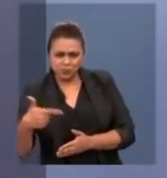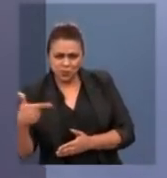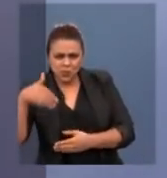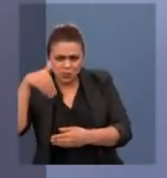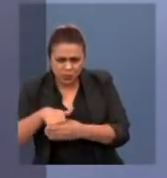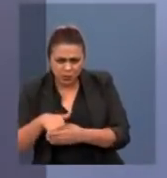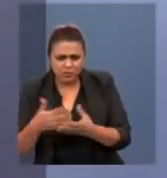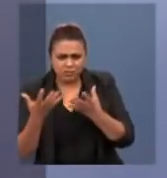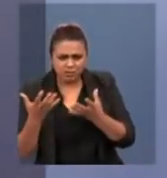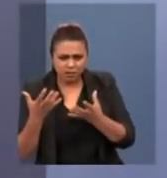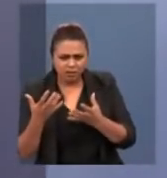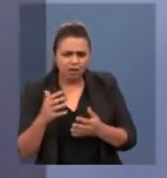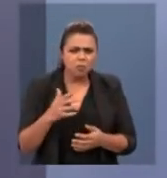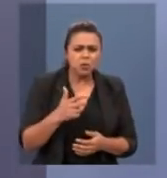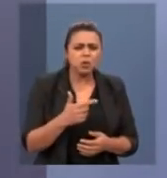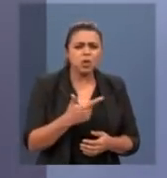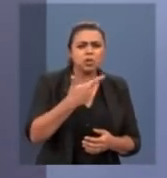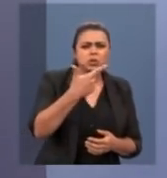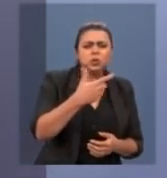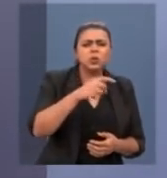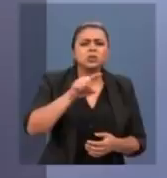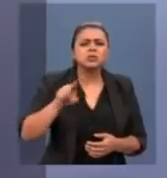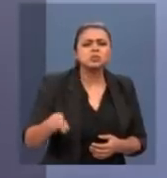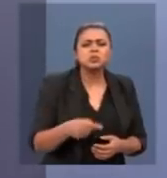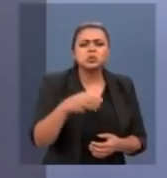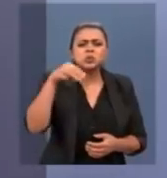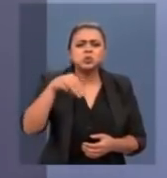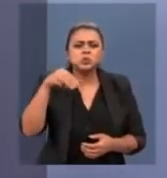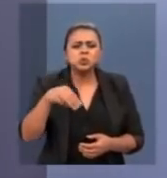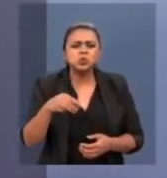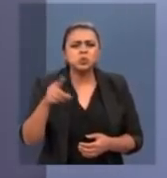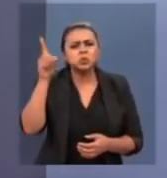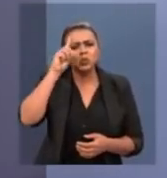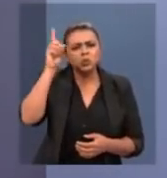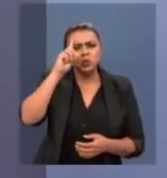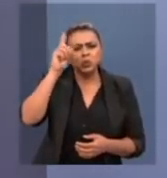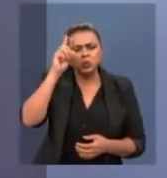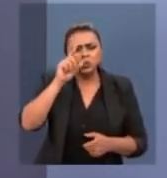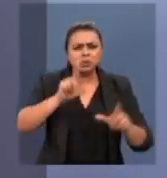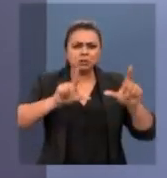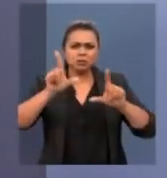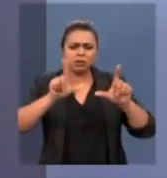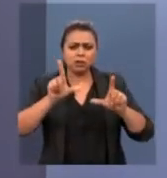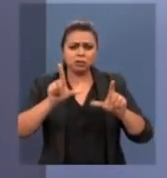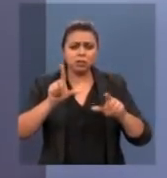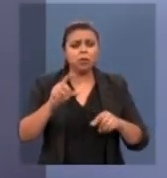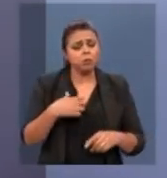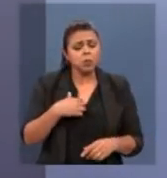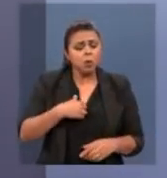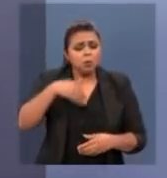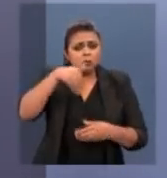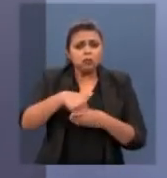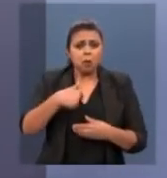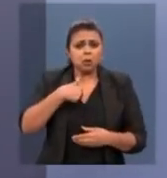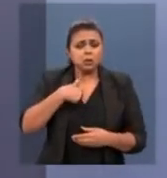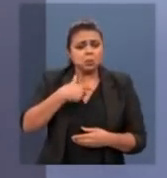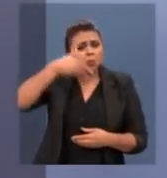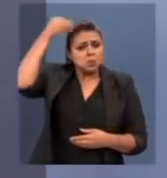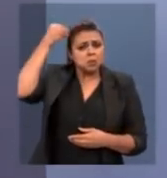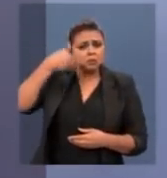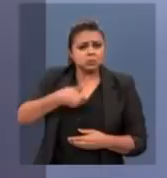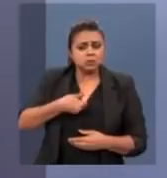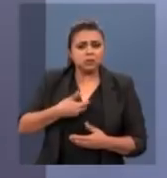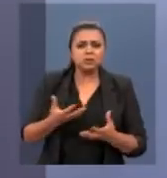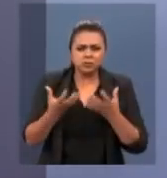22 glaci 30 segundos 2035 todo dia numa antevisão volta numa nato vocês querem que ele venha pra cá